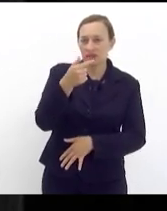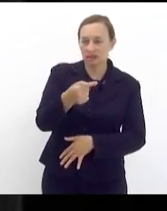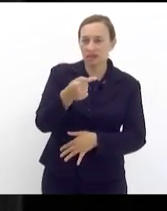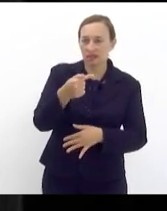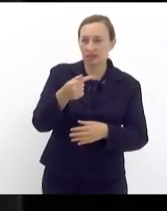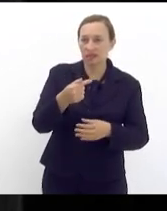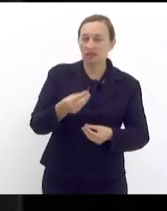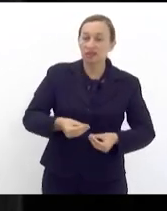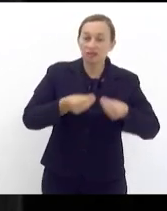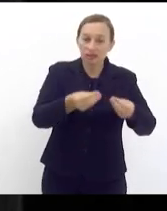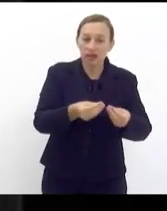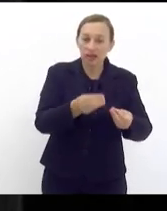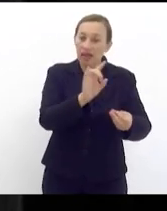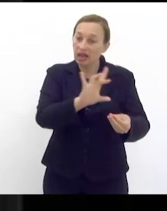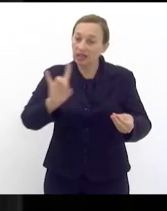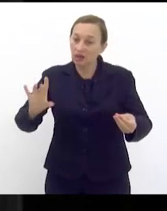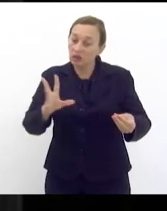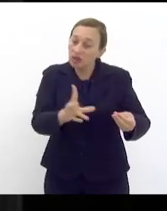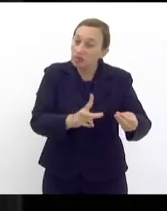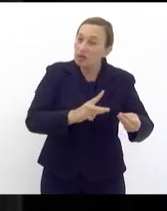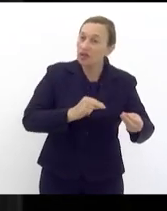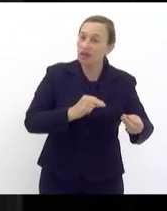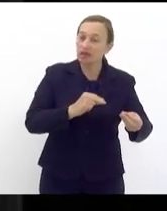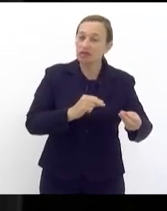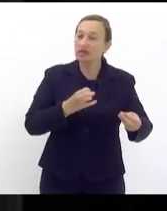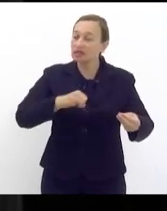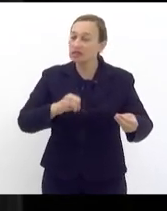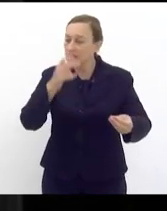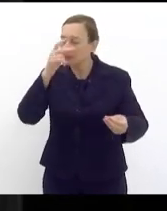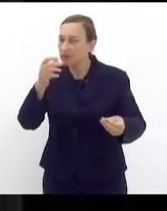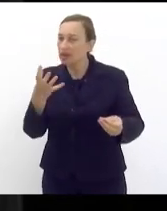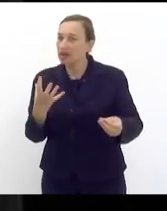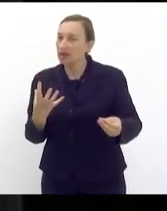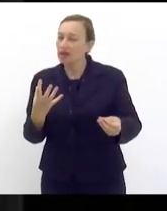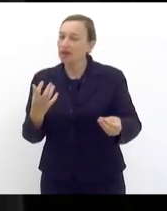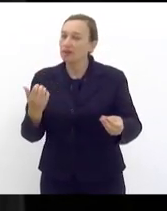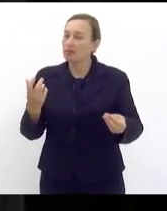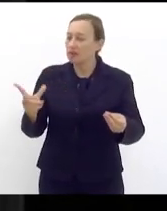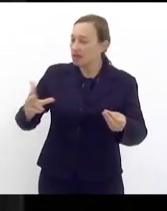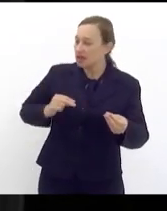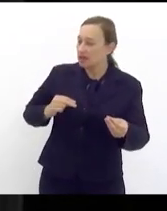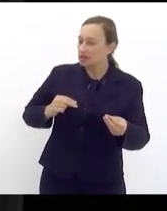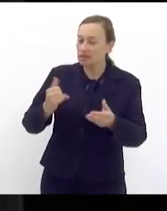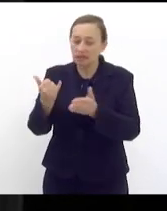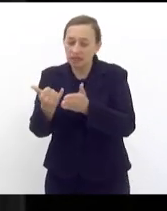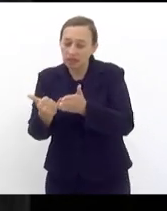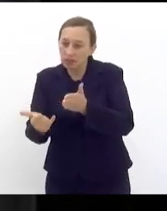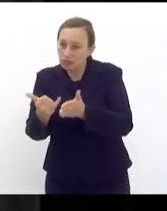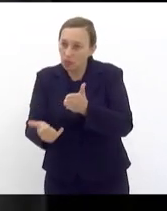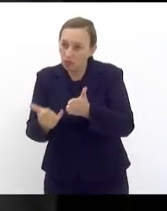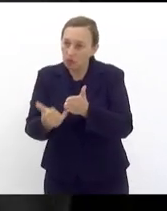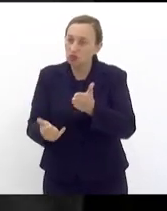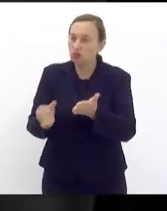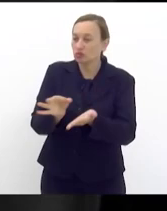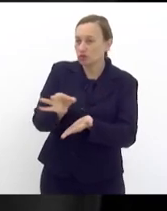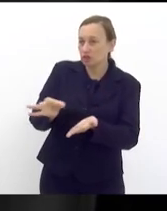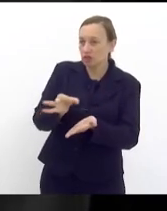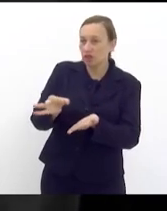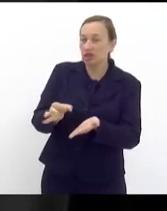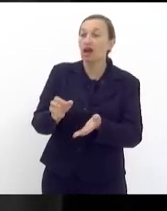tributo, a quem imposto, imposto, a quem respeito, respeito, a quem honra,